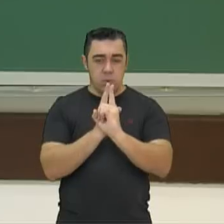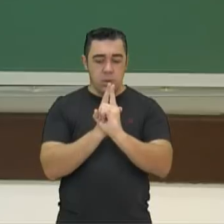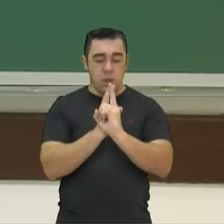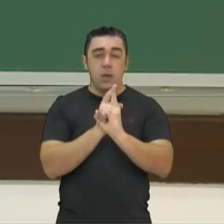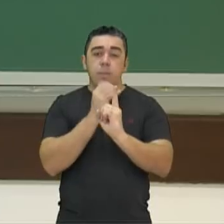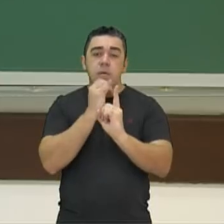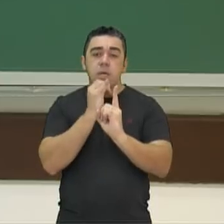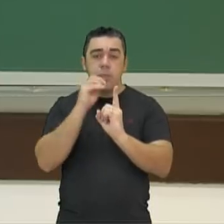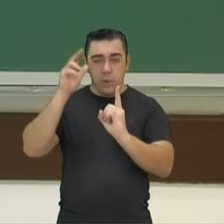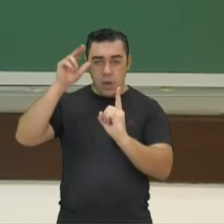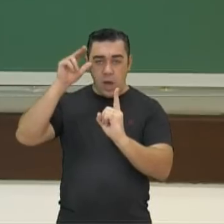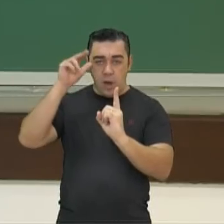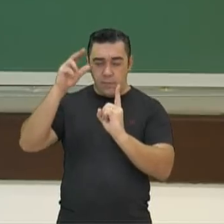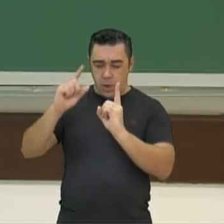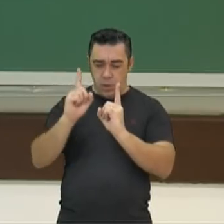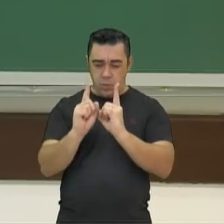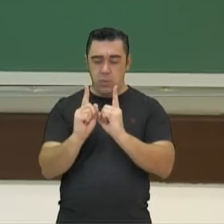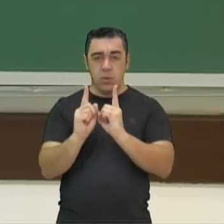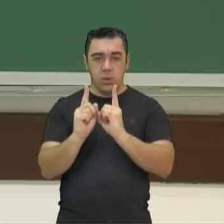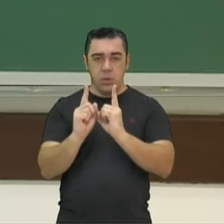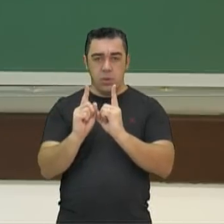mais fraquinha. Então, ele vai